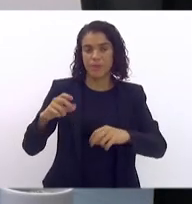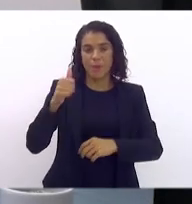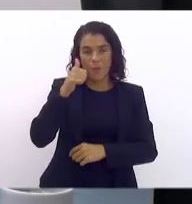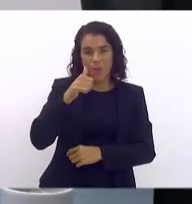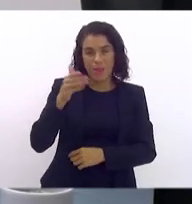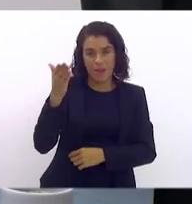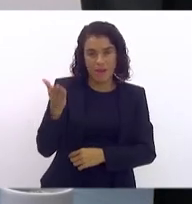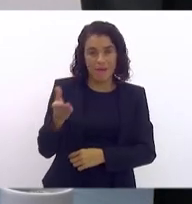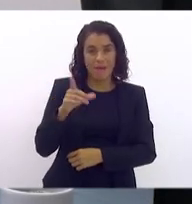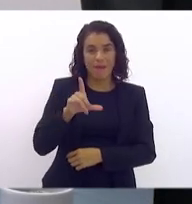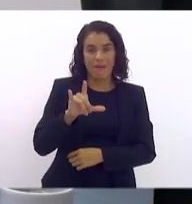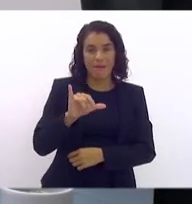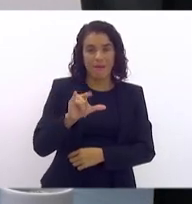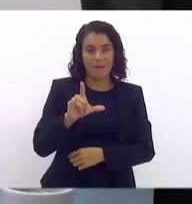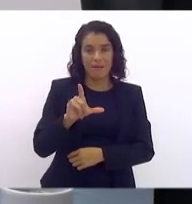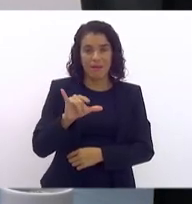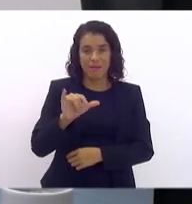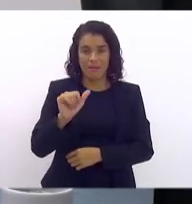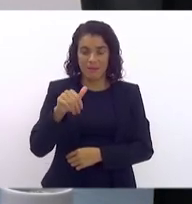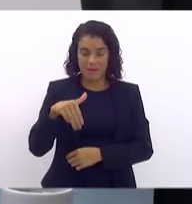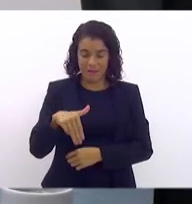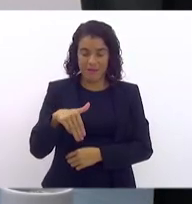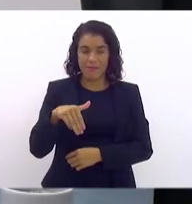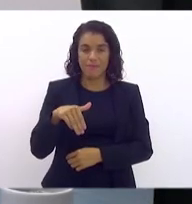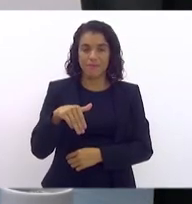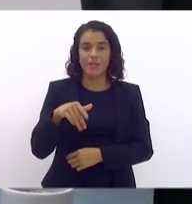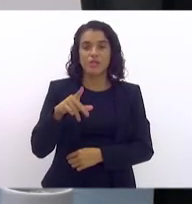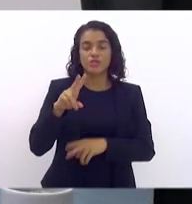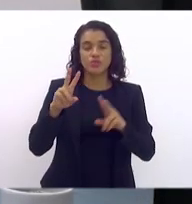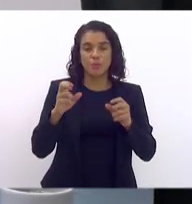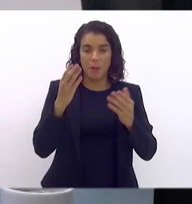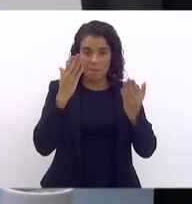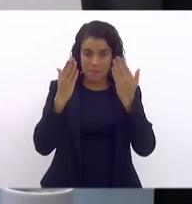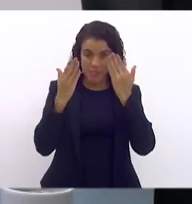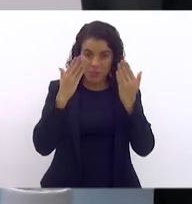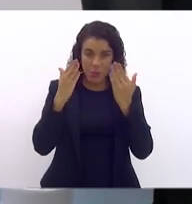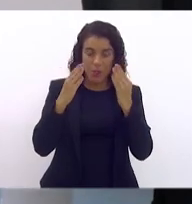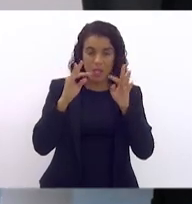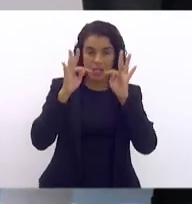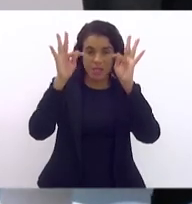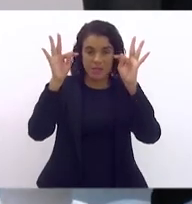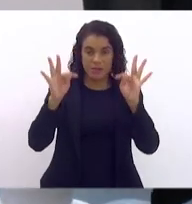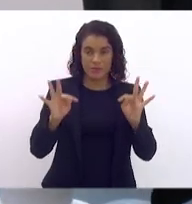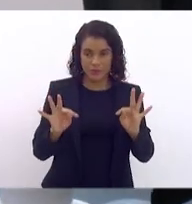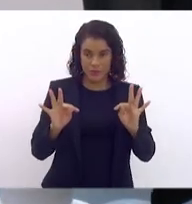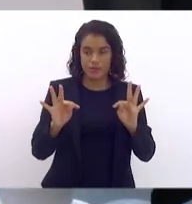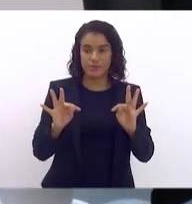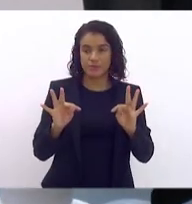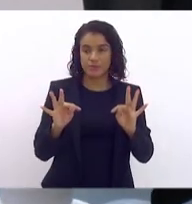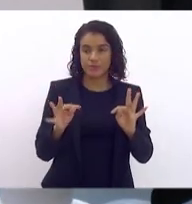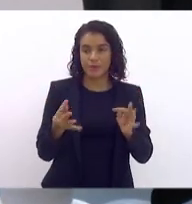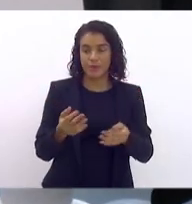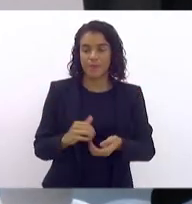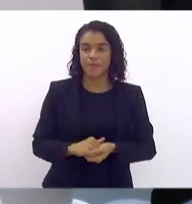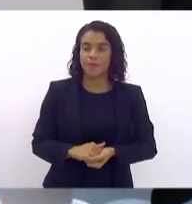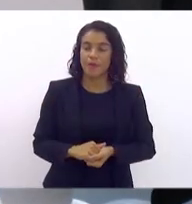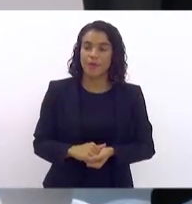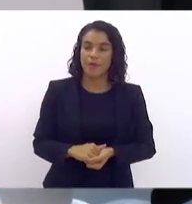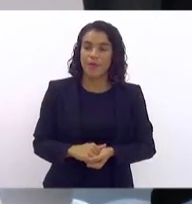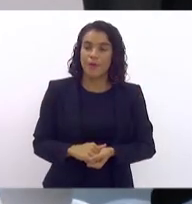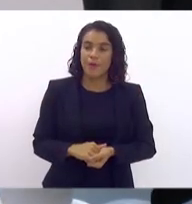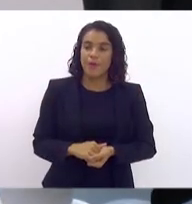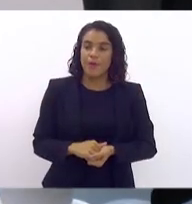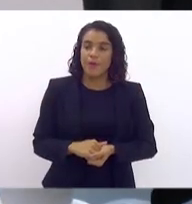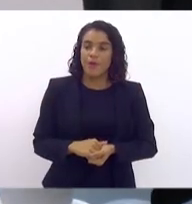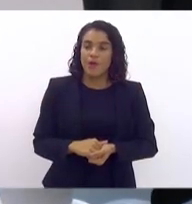falava aqui da psicologia do testemunho então a gente contou um pouco com a parte que você que o Senhor